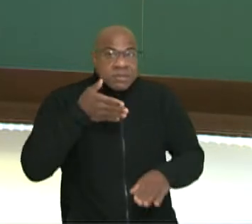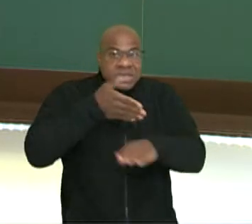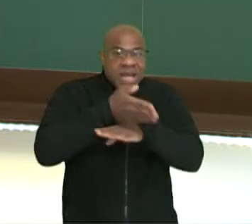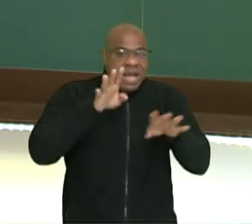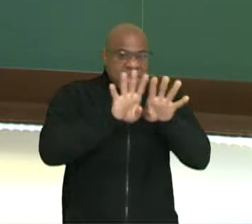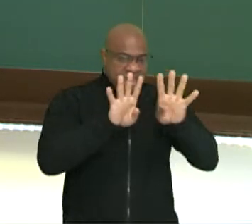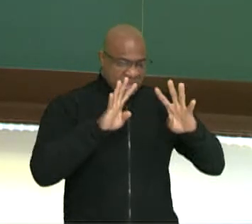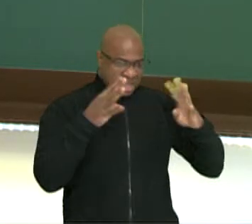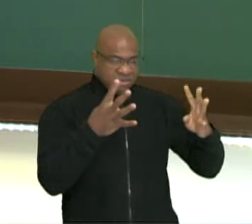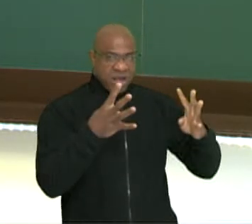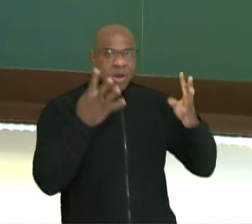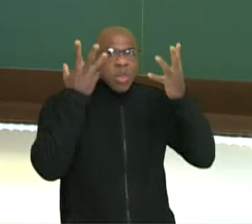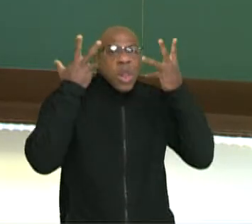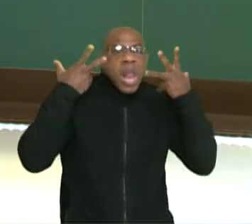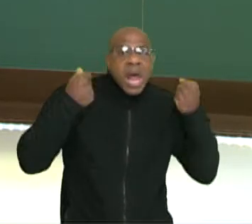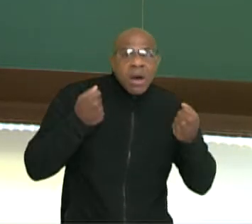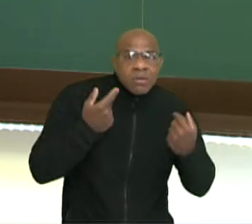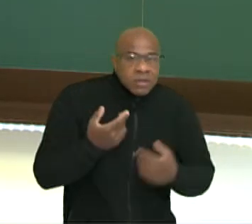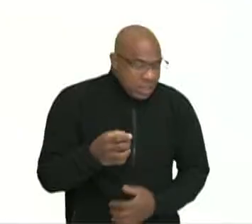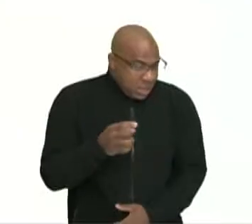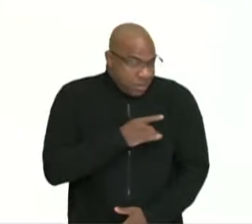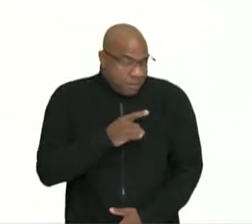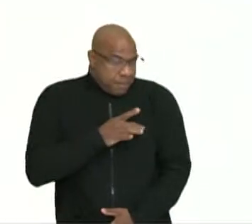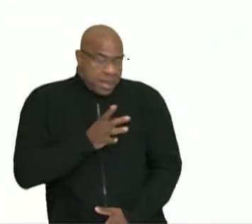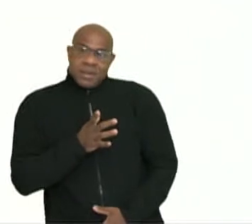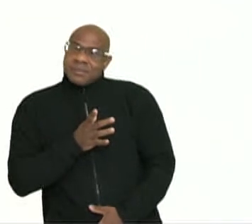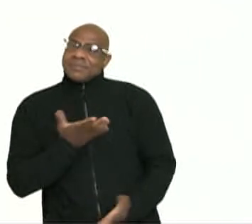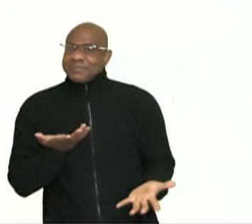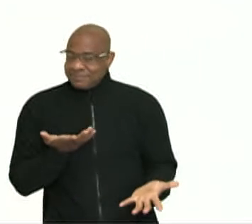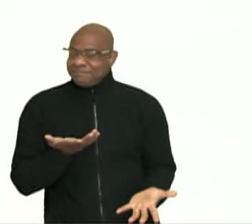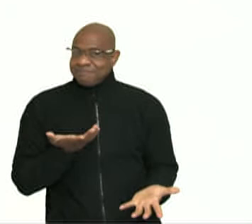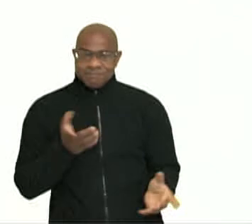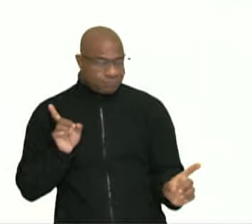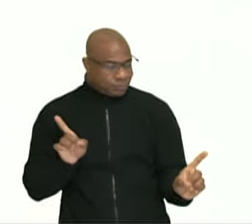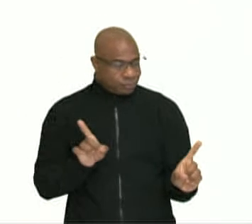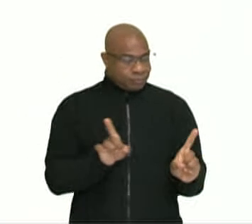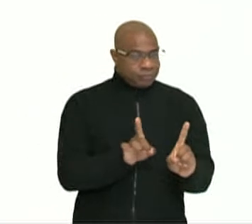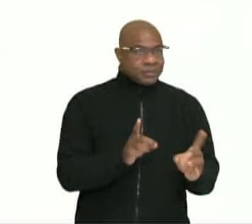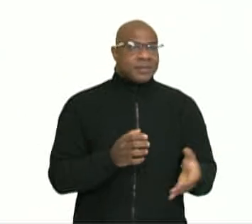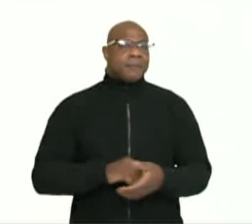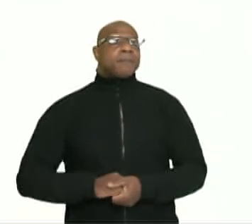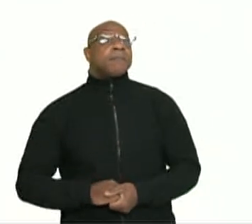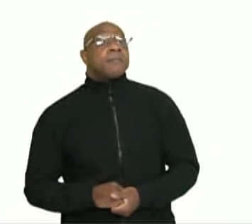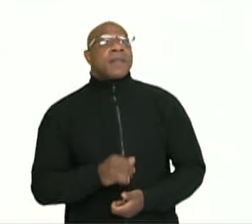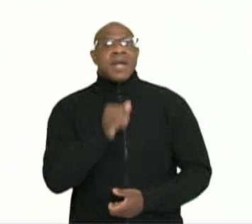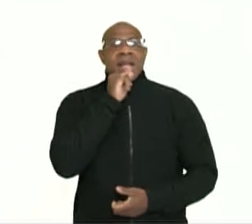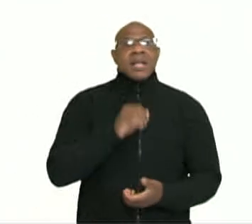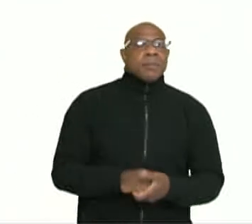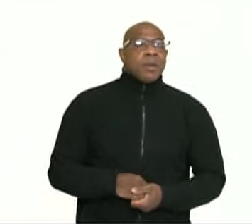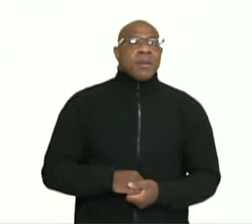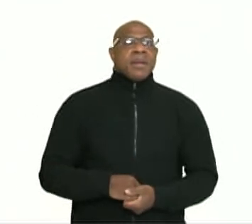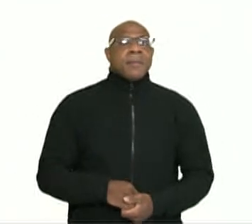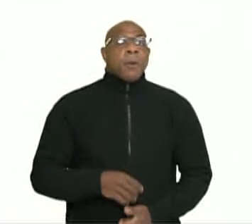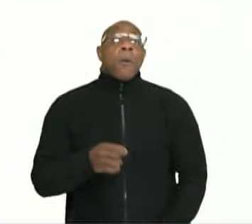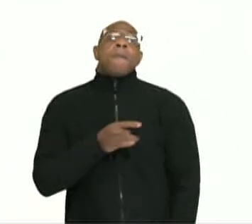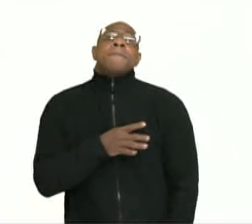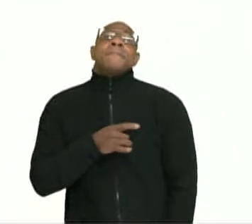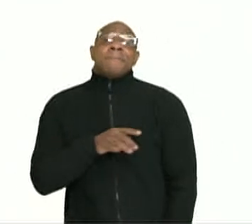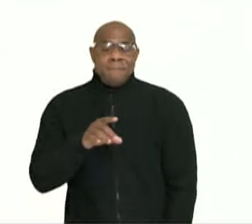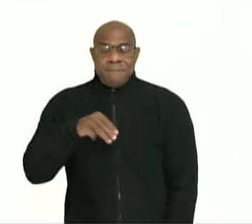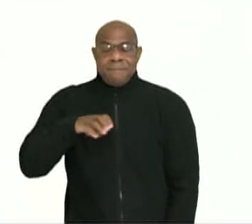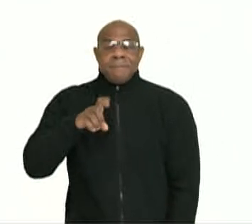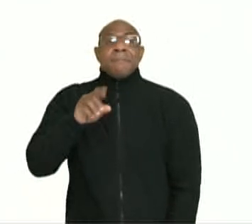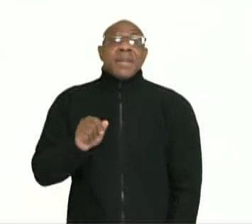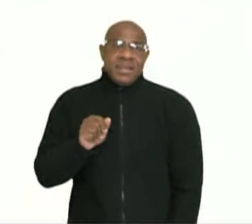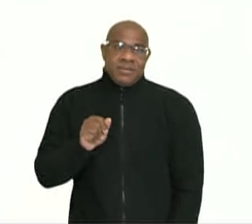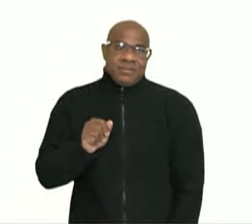é bom, né? E o nojo? O nojo, por sua vez, não deixa a gente comer, por exemplo, um lanche apodrecido. O segredo